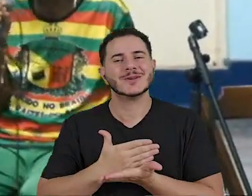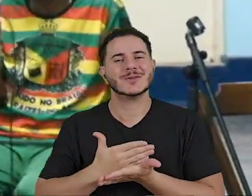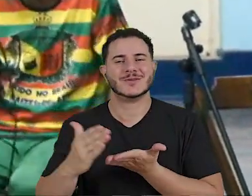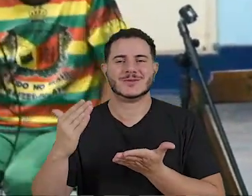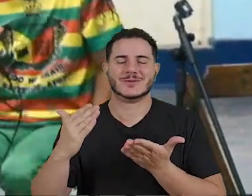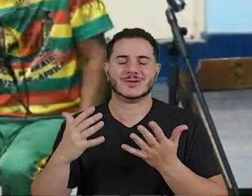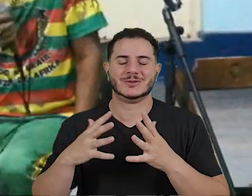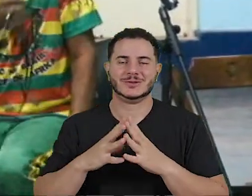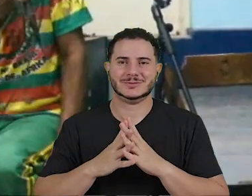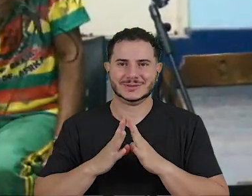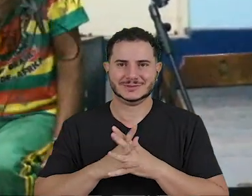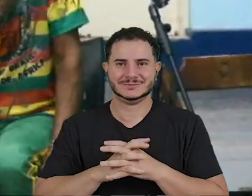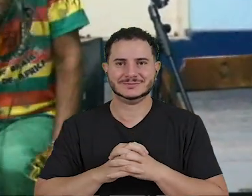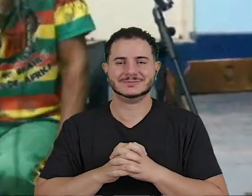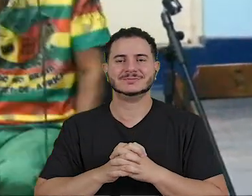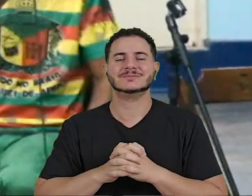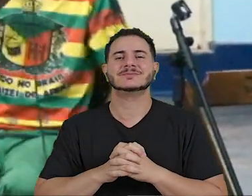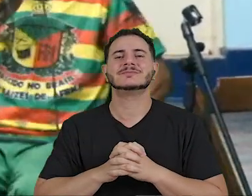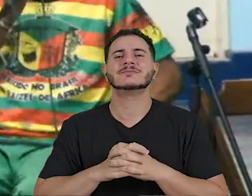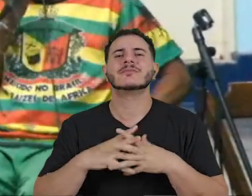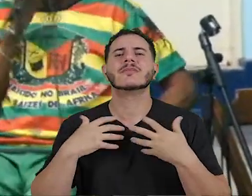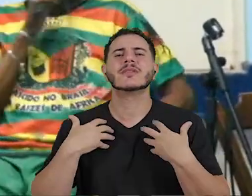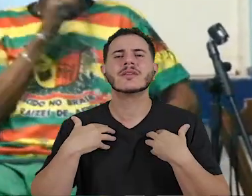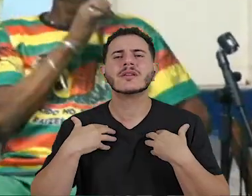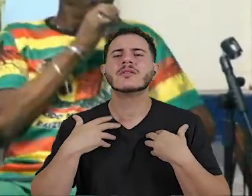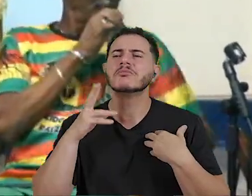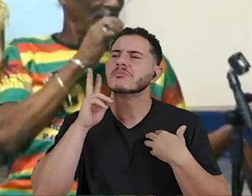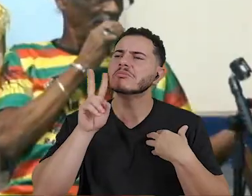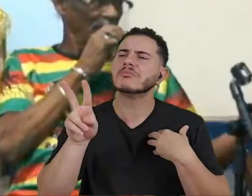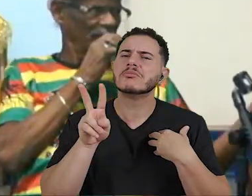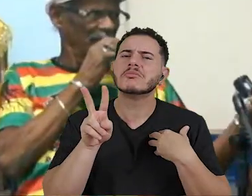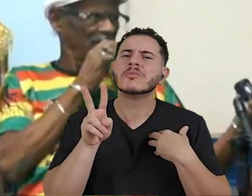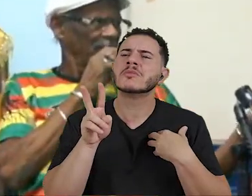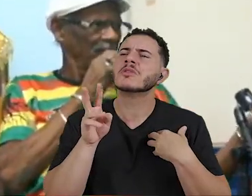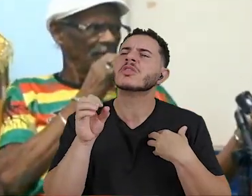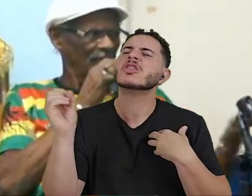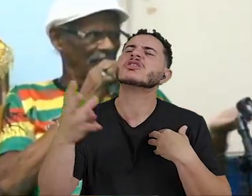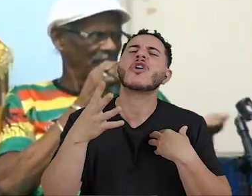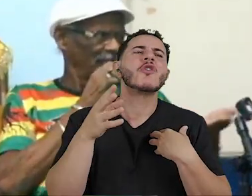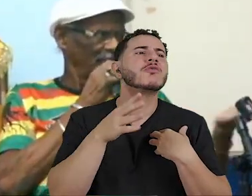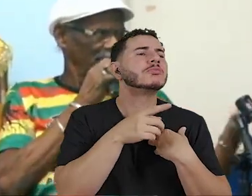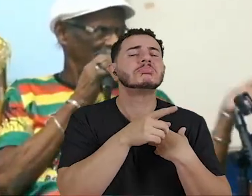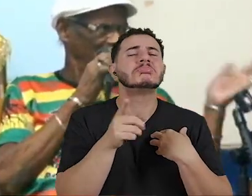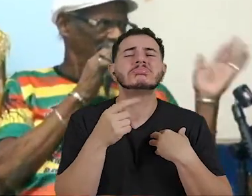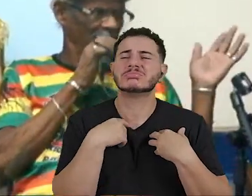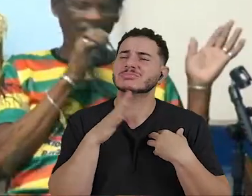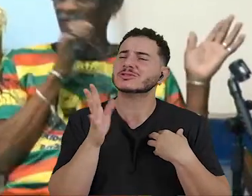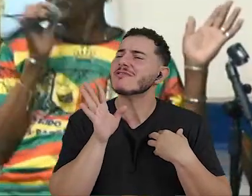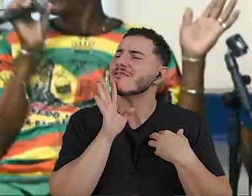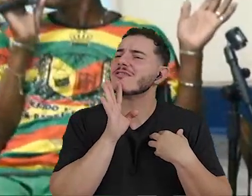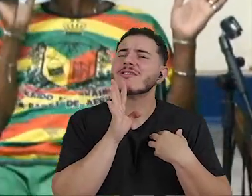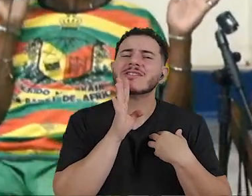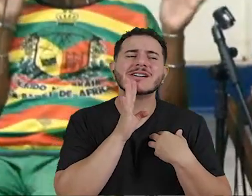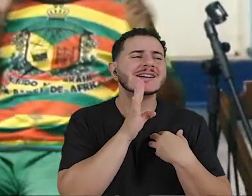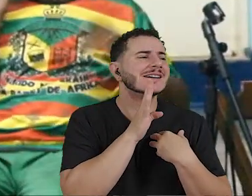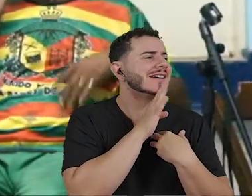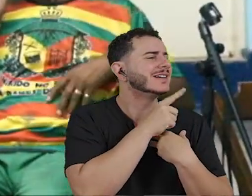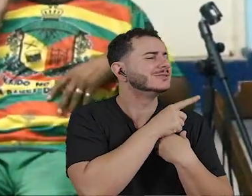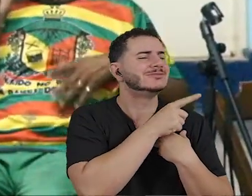noite. Bem, gente, eu não estou vendo nenhuma cara nova aqui. Todo mundo me conhece.